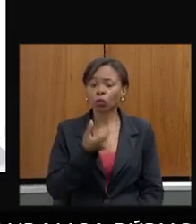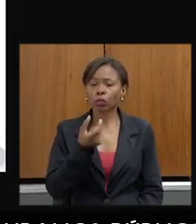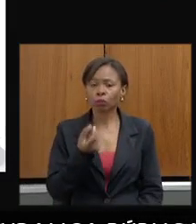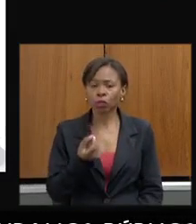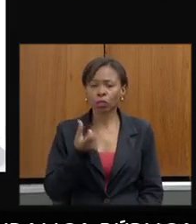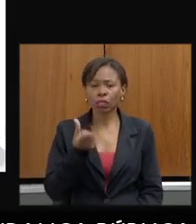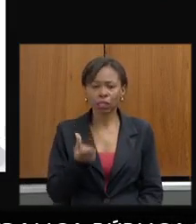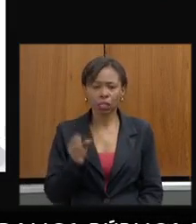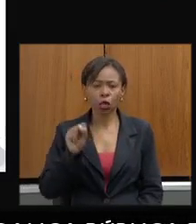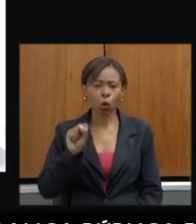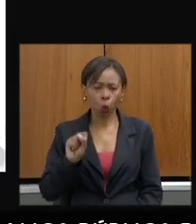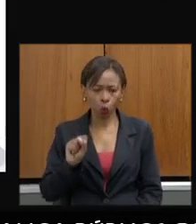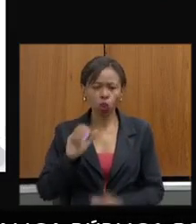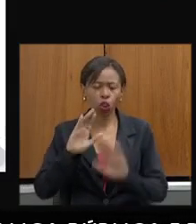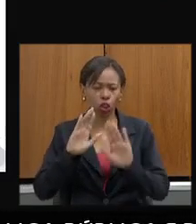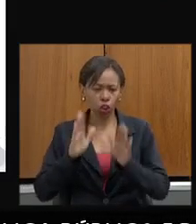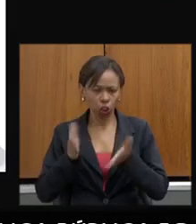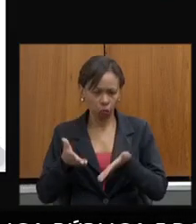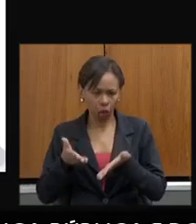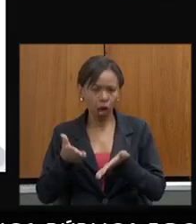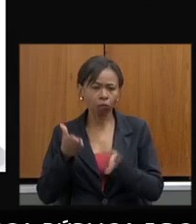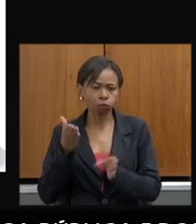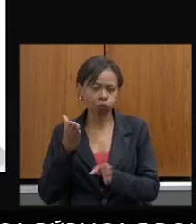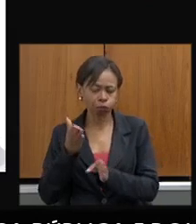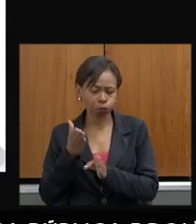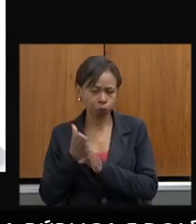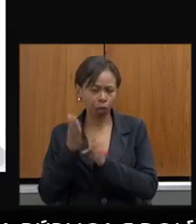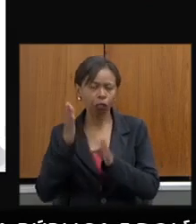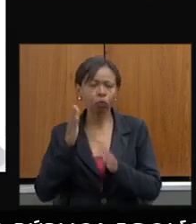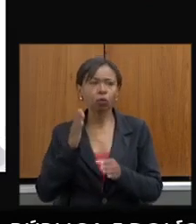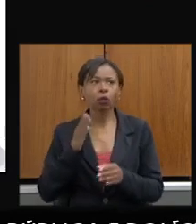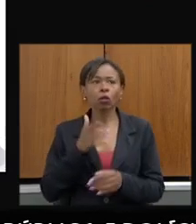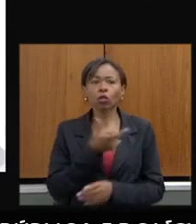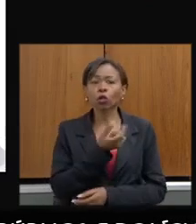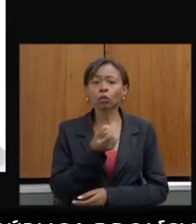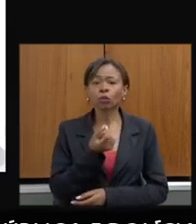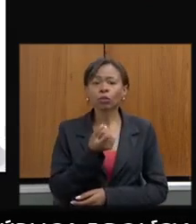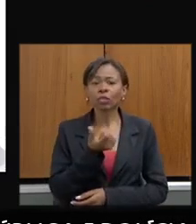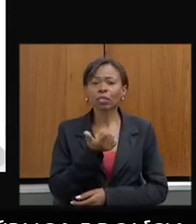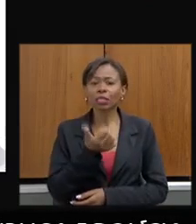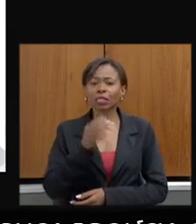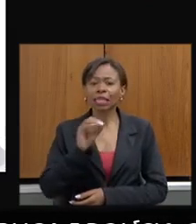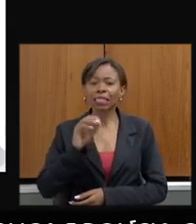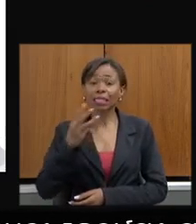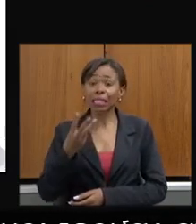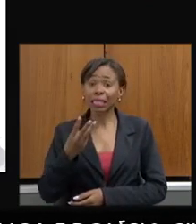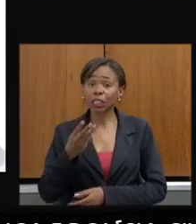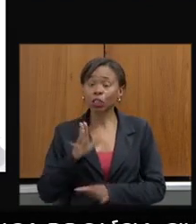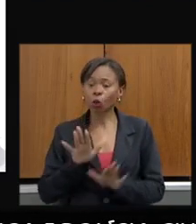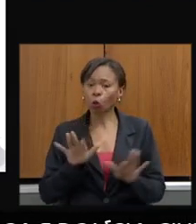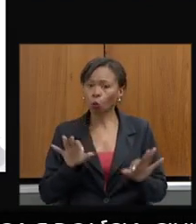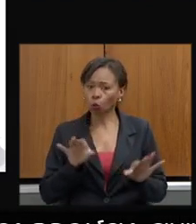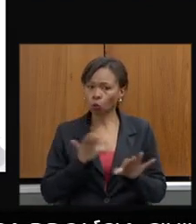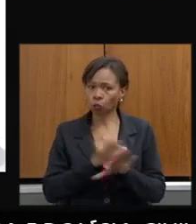instaurados 2113 concluídos e 1573